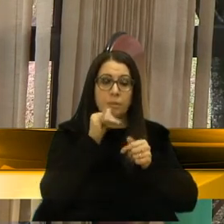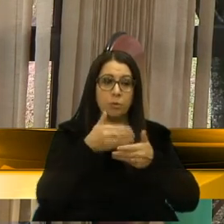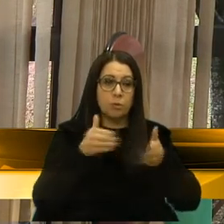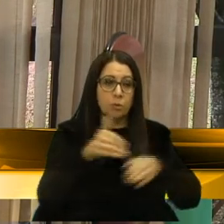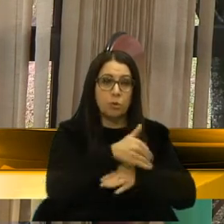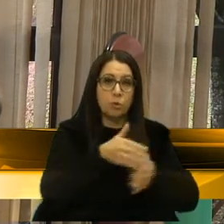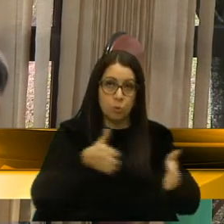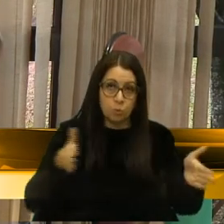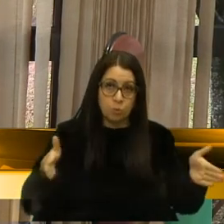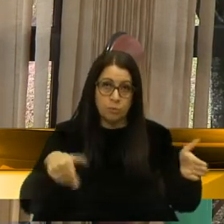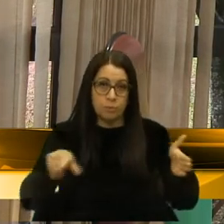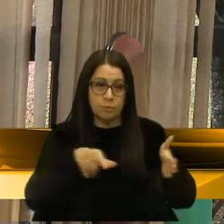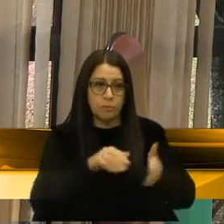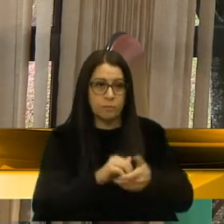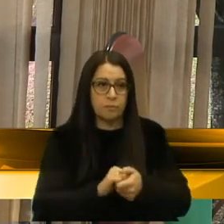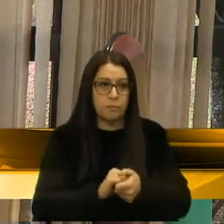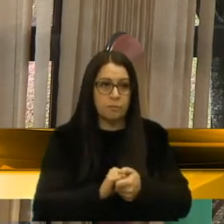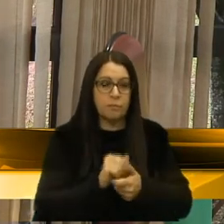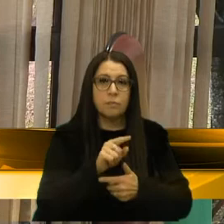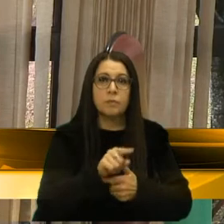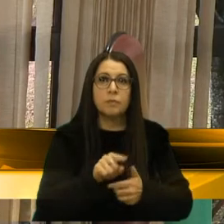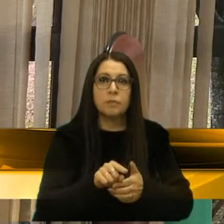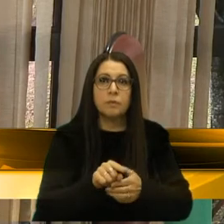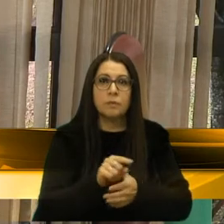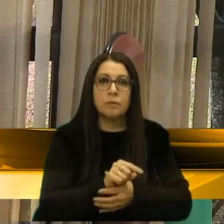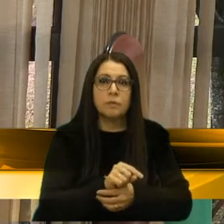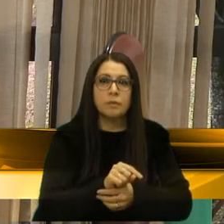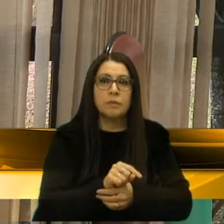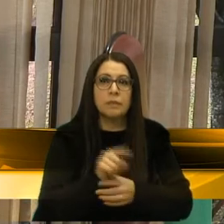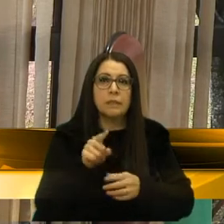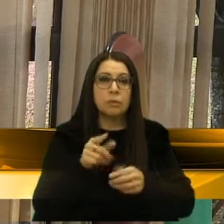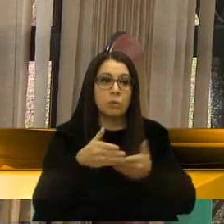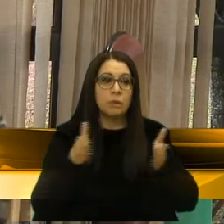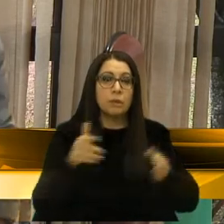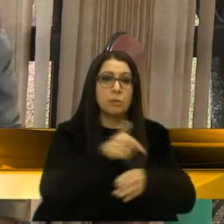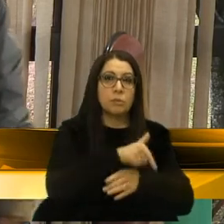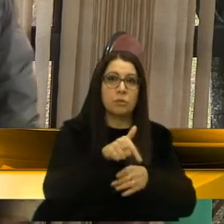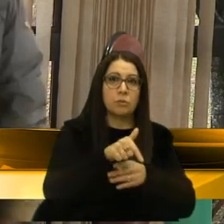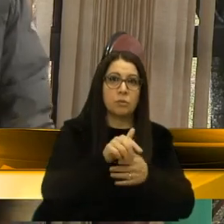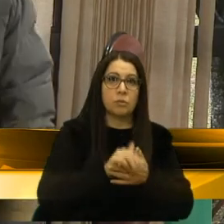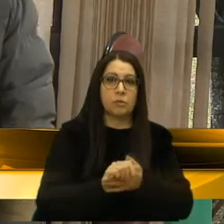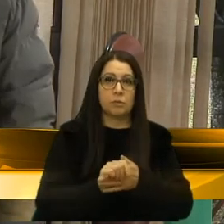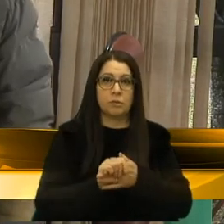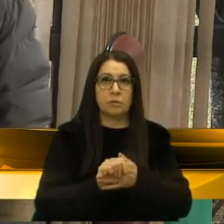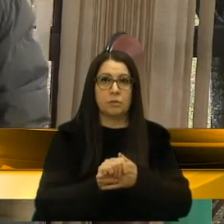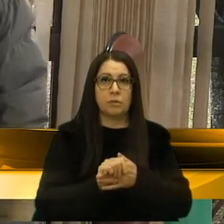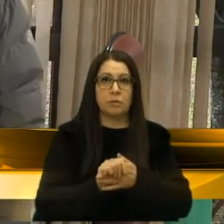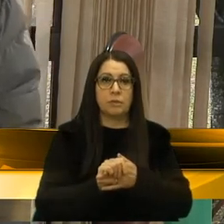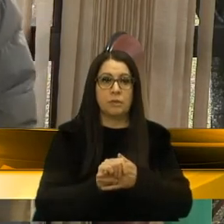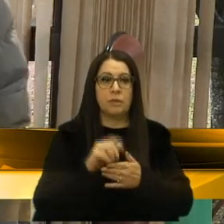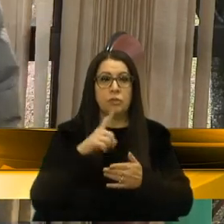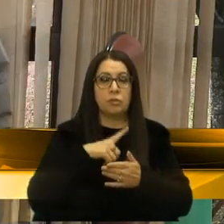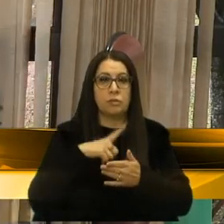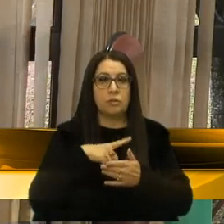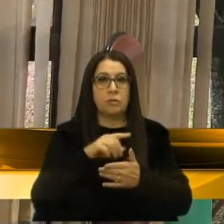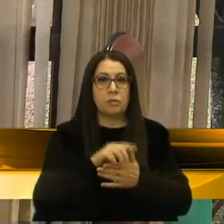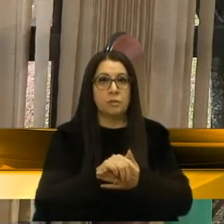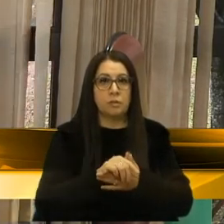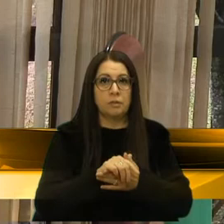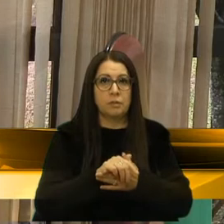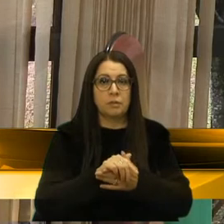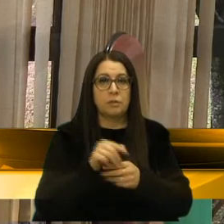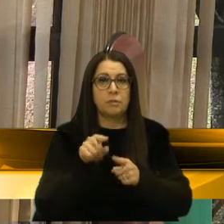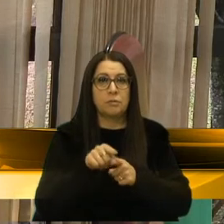é onde eu moro a josé tovasi com avenida frança que está previsto o alargamento se lá pelas tantas tiver um